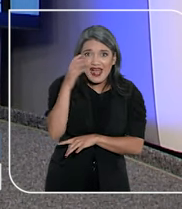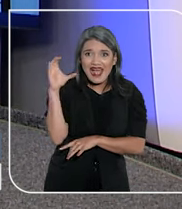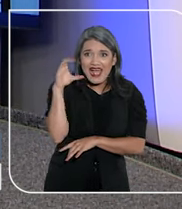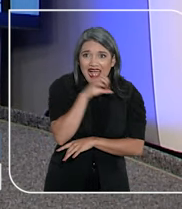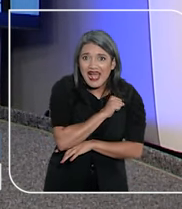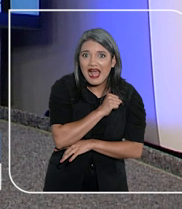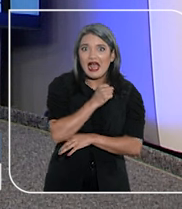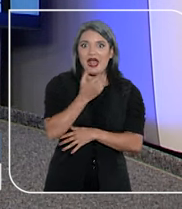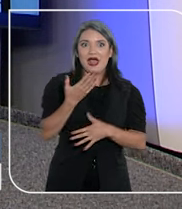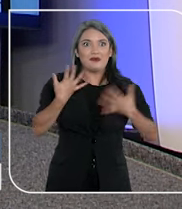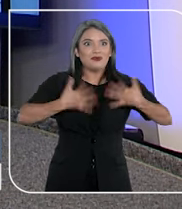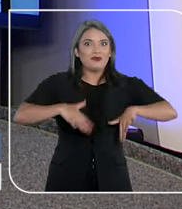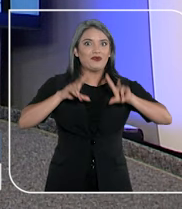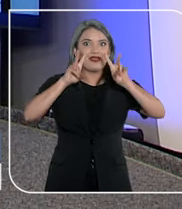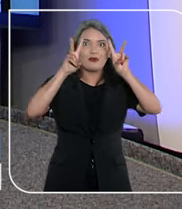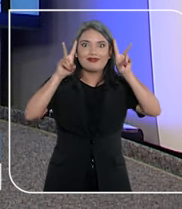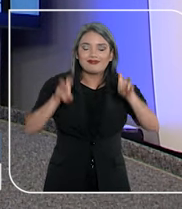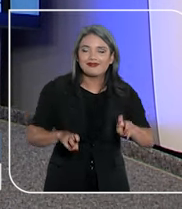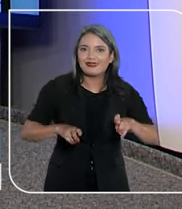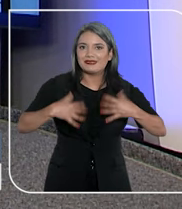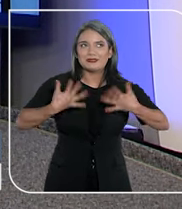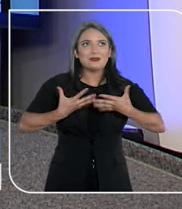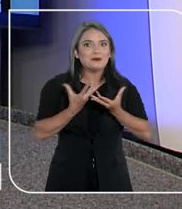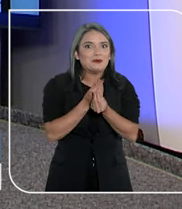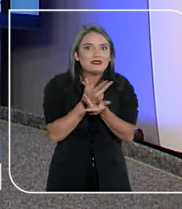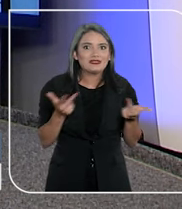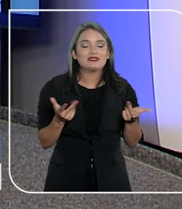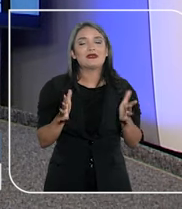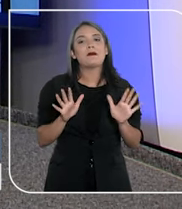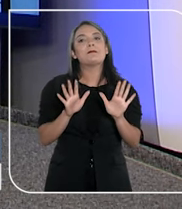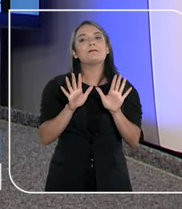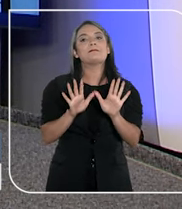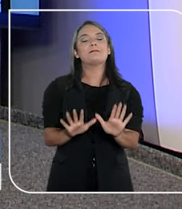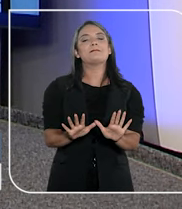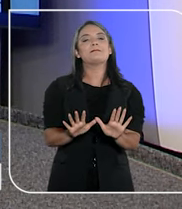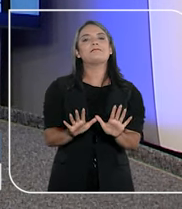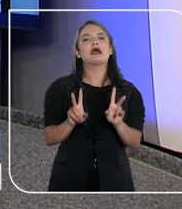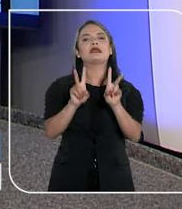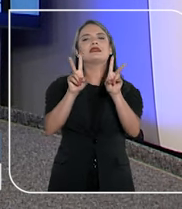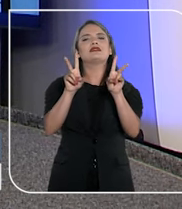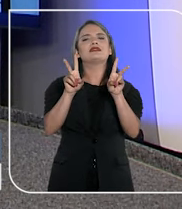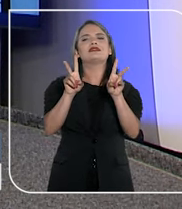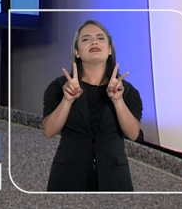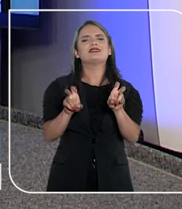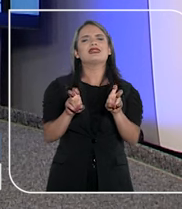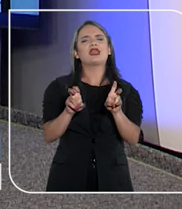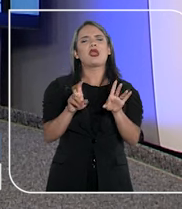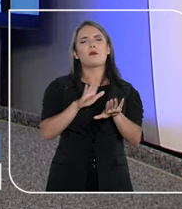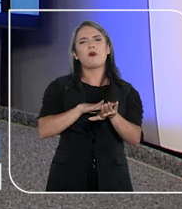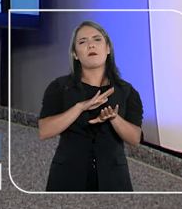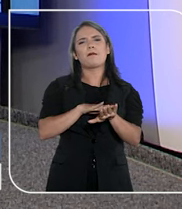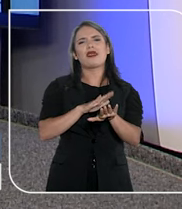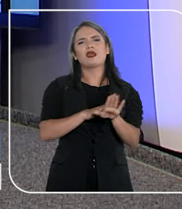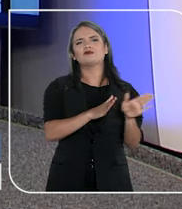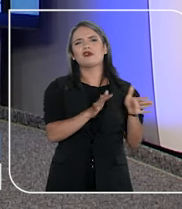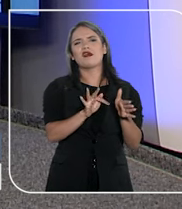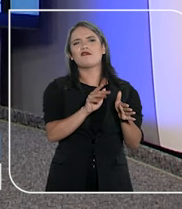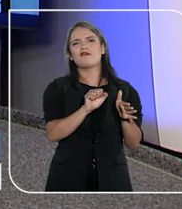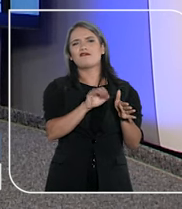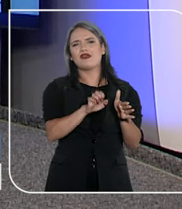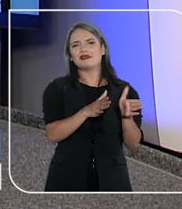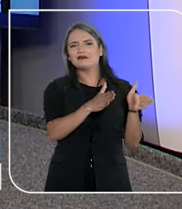discutir esse assunto tão pertinente, né? Mas eu queria falar ainda de uma última fase, ou mais uma